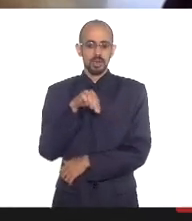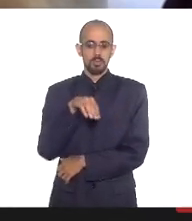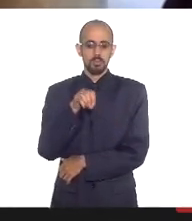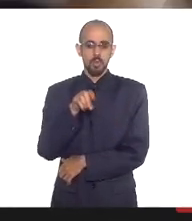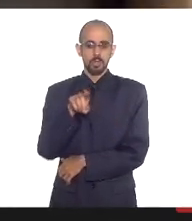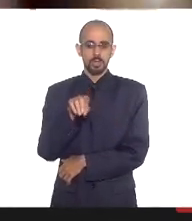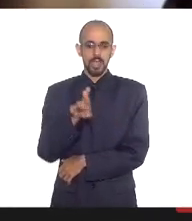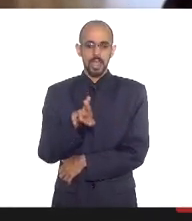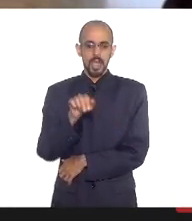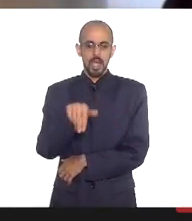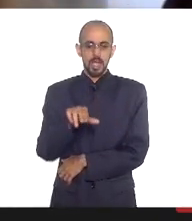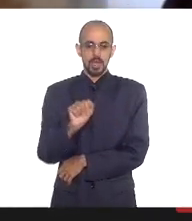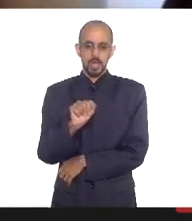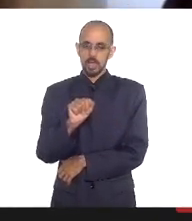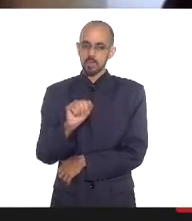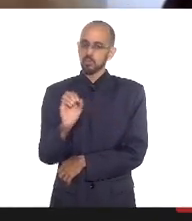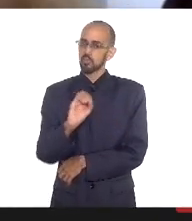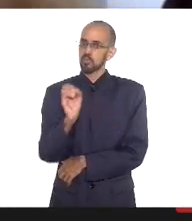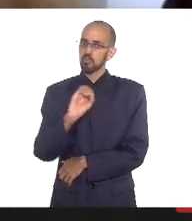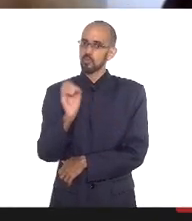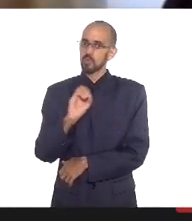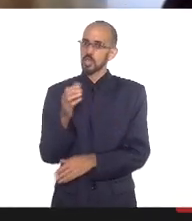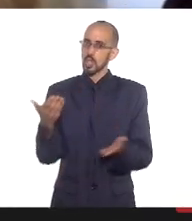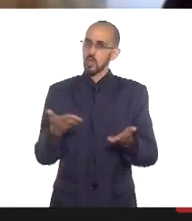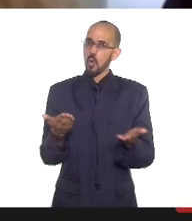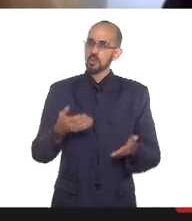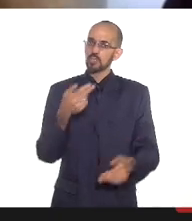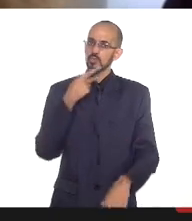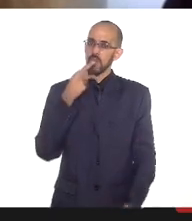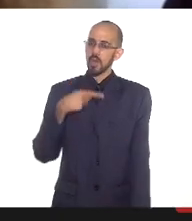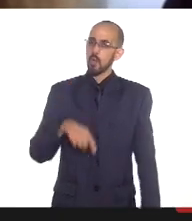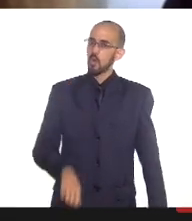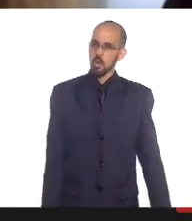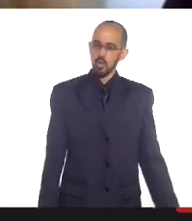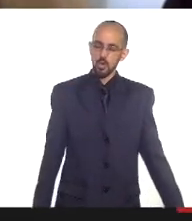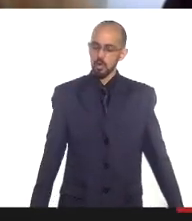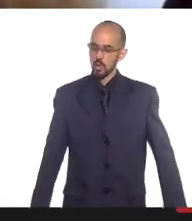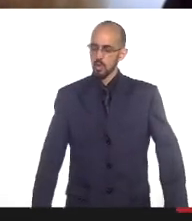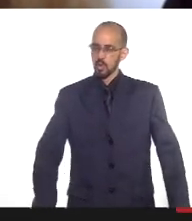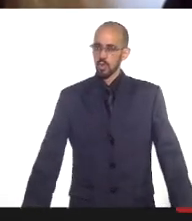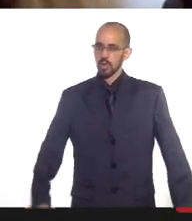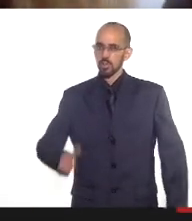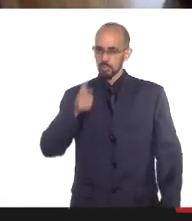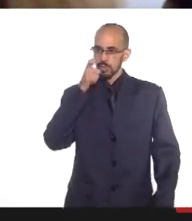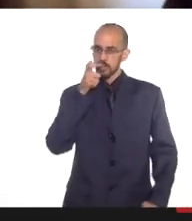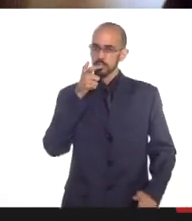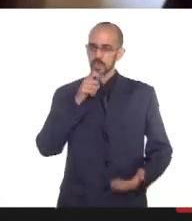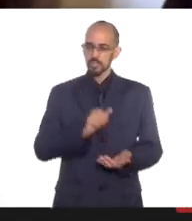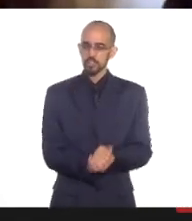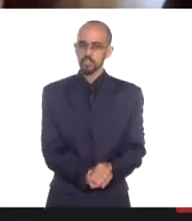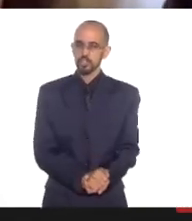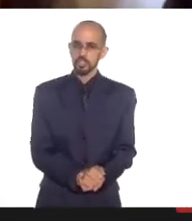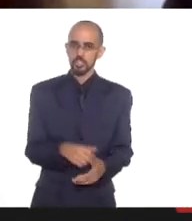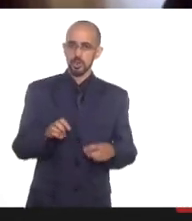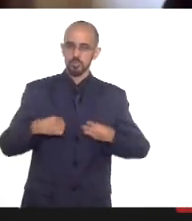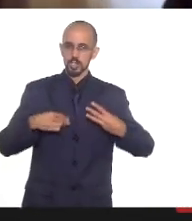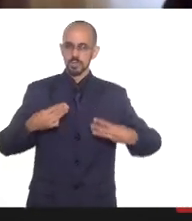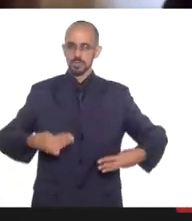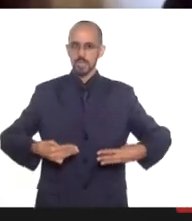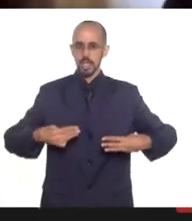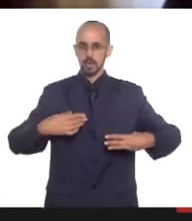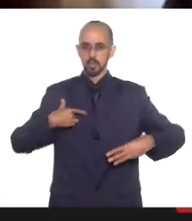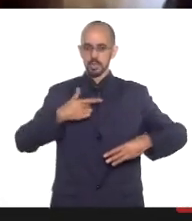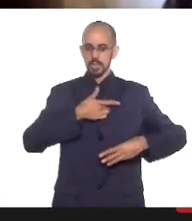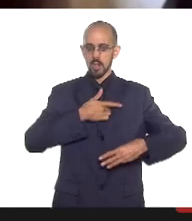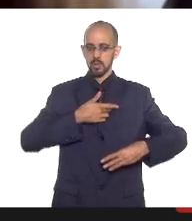interessante ninguém falou aqui hoje na máquina moderna o ministério da saúde já